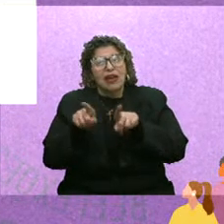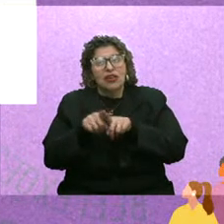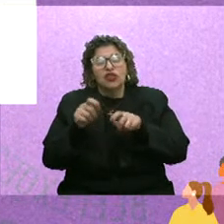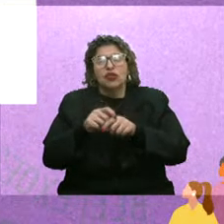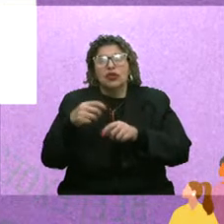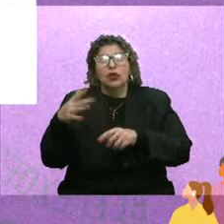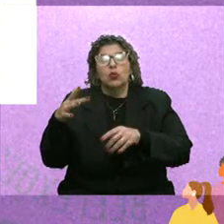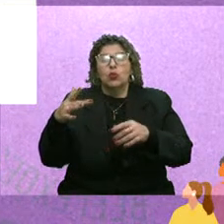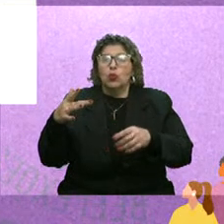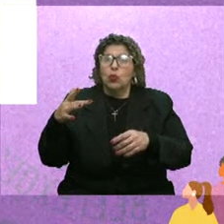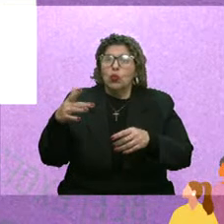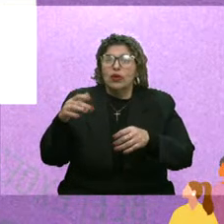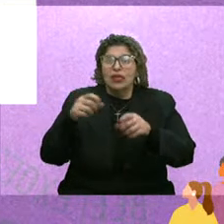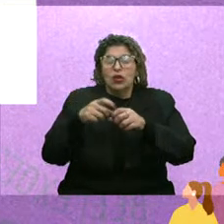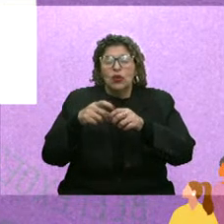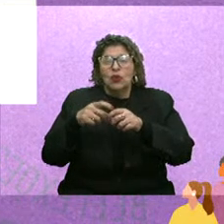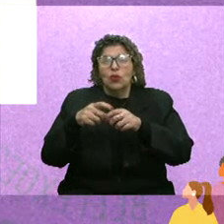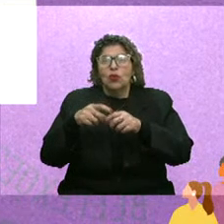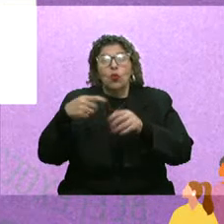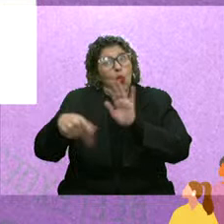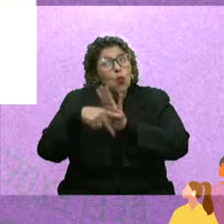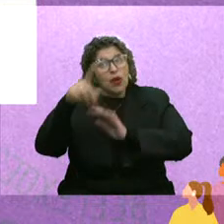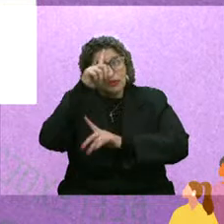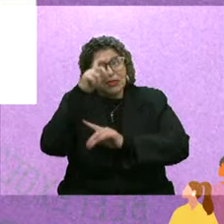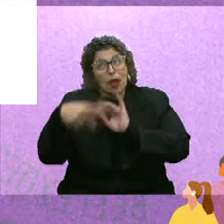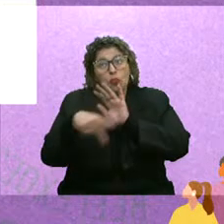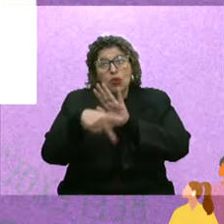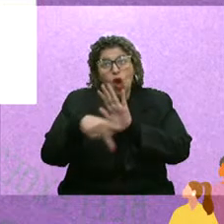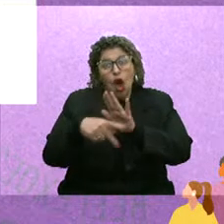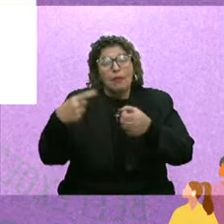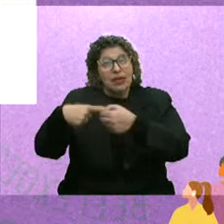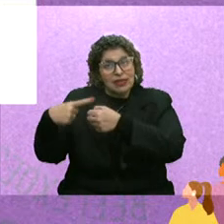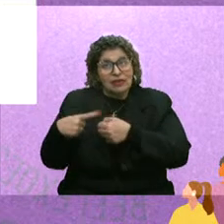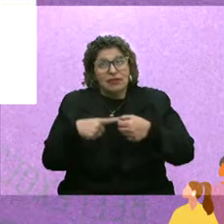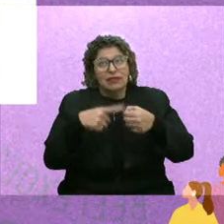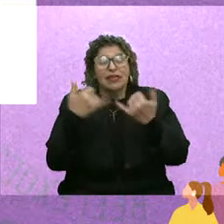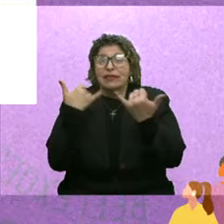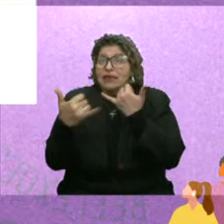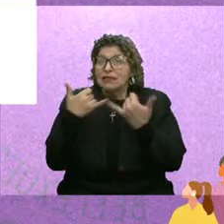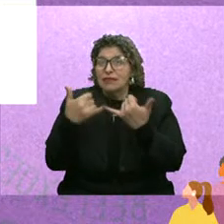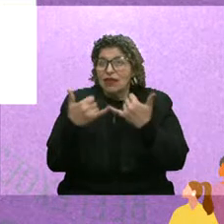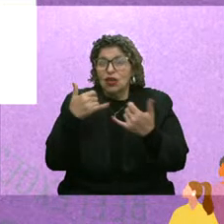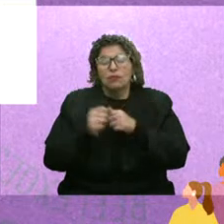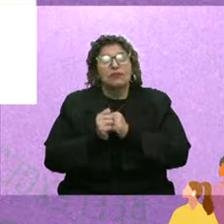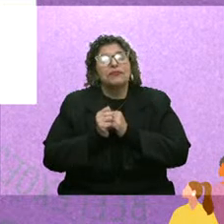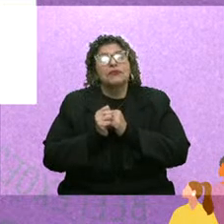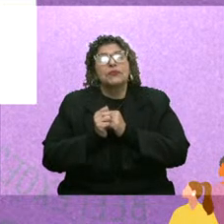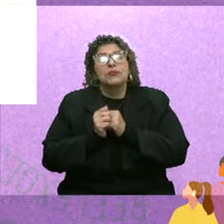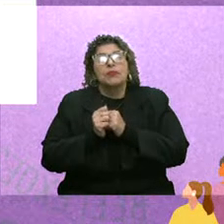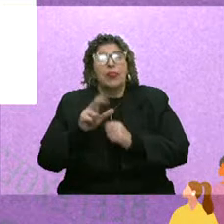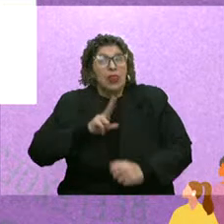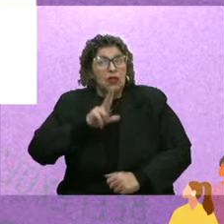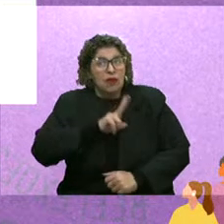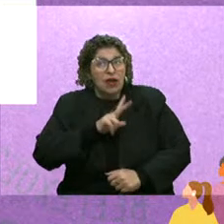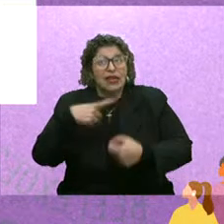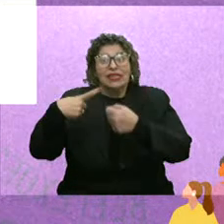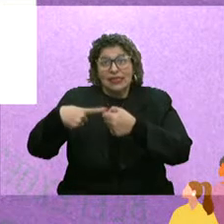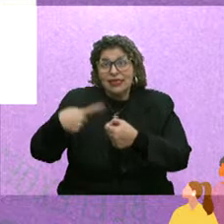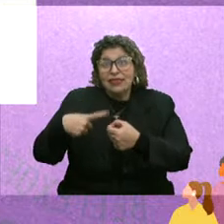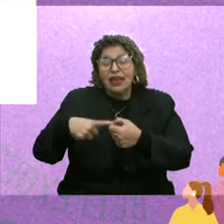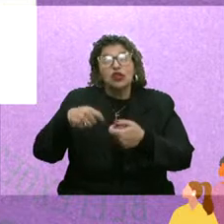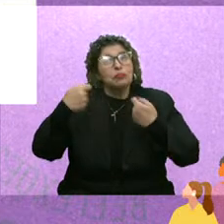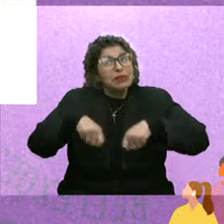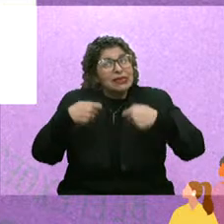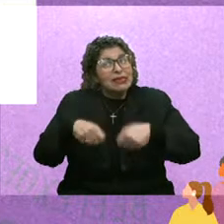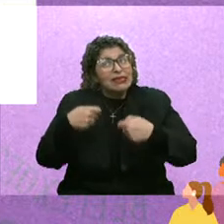mais forte, um hospital que seja seu. Principalmente, nesses exemplos, eles vão dar o seguinte, olha, a cidade, para ser